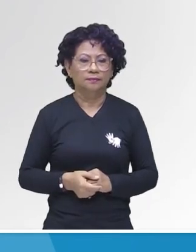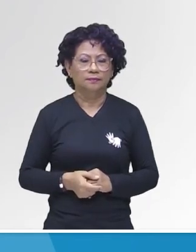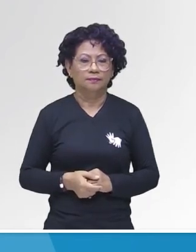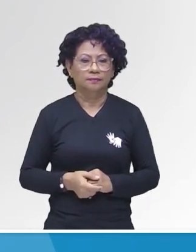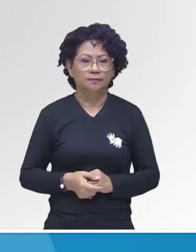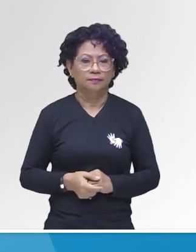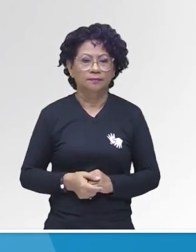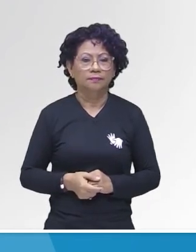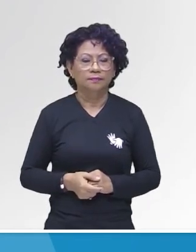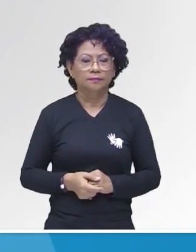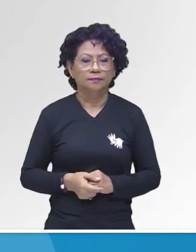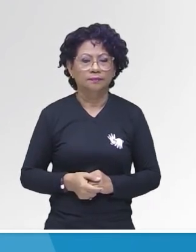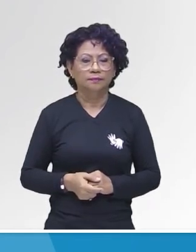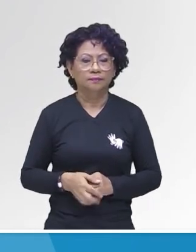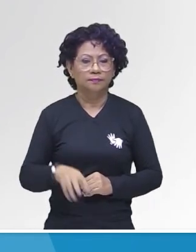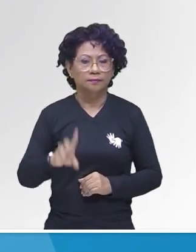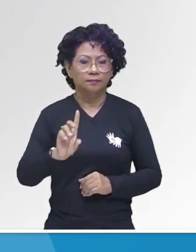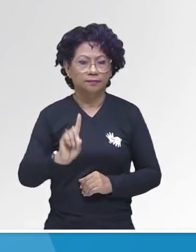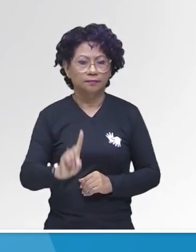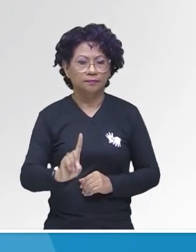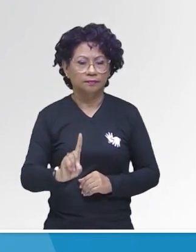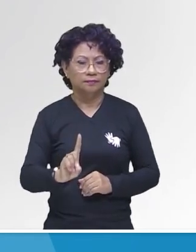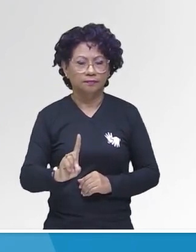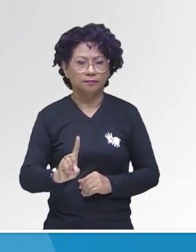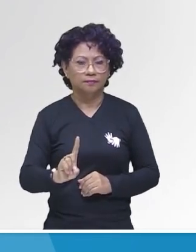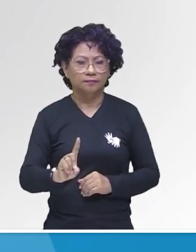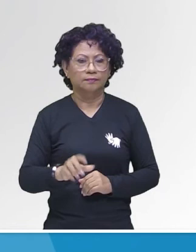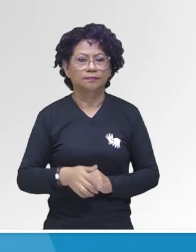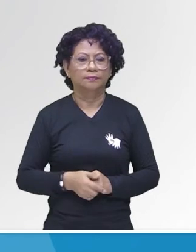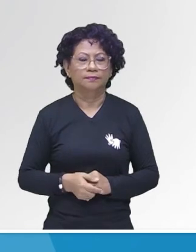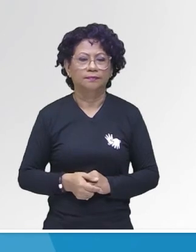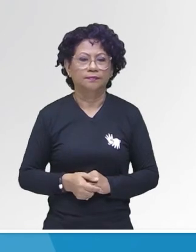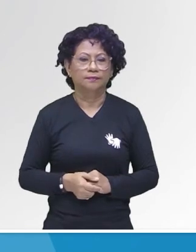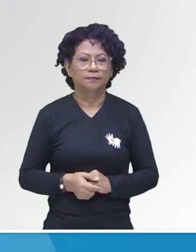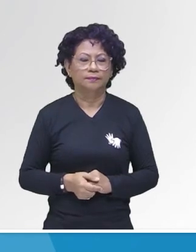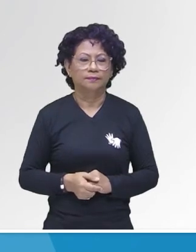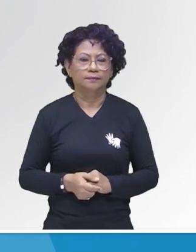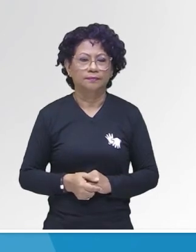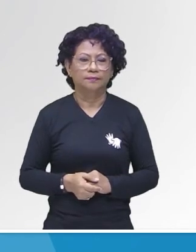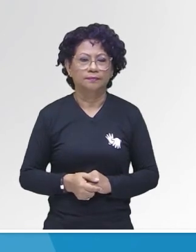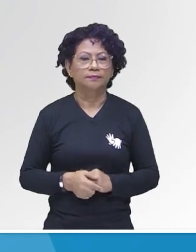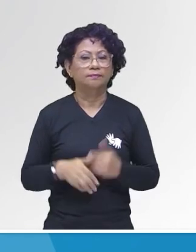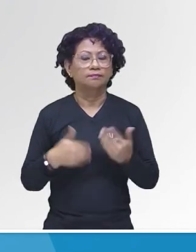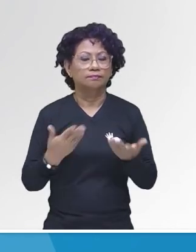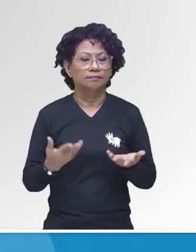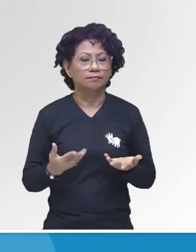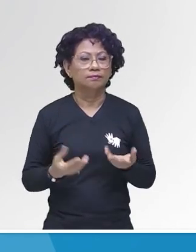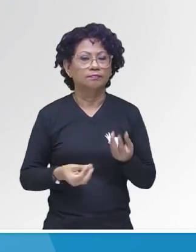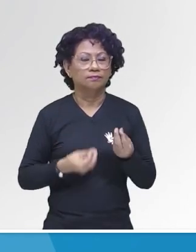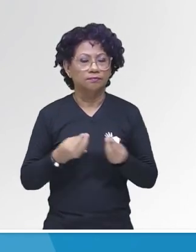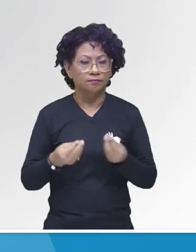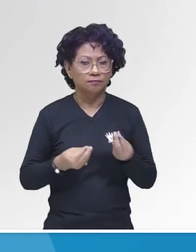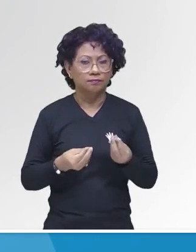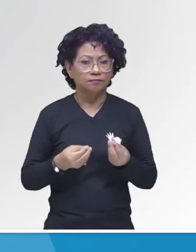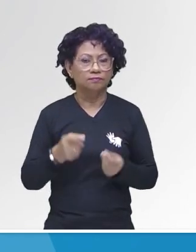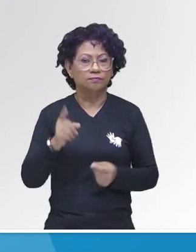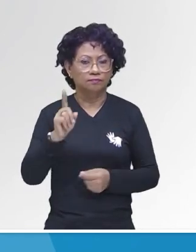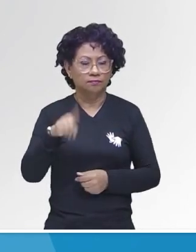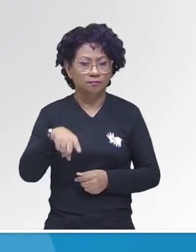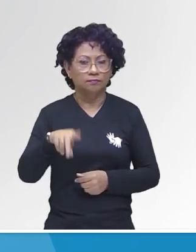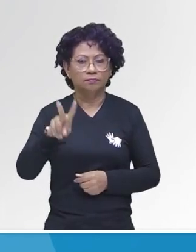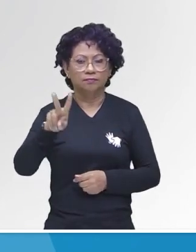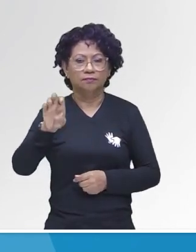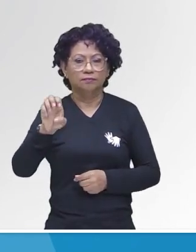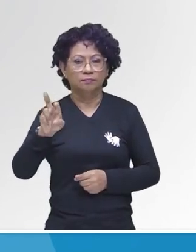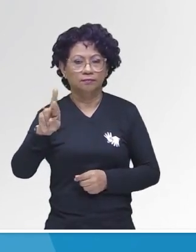E o ponto D, ele está aqui nesse outro vértice do cubo. Então, como eles são vértices, a gente pode